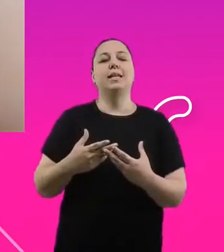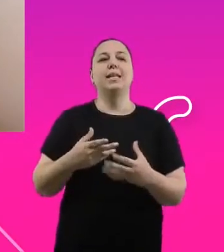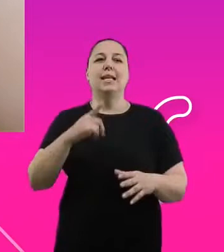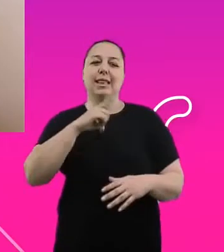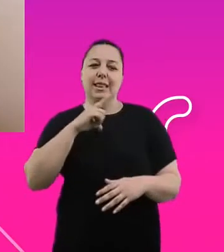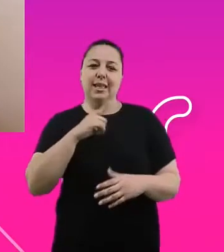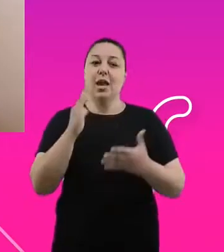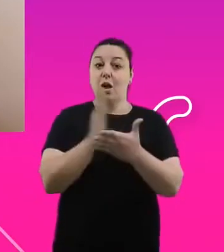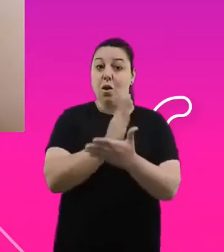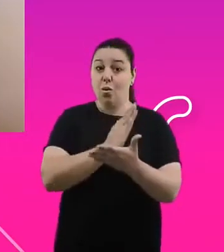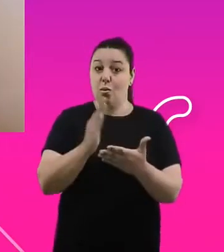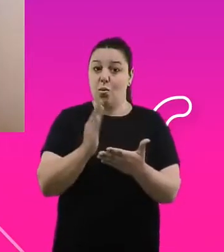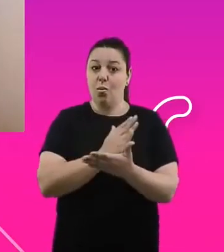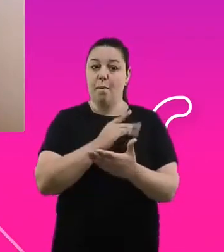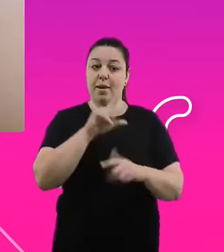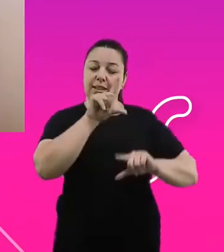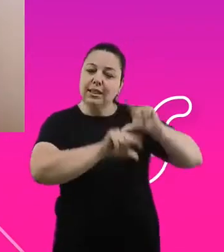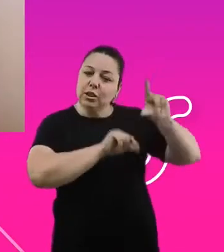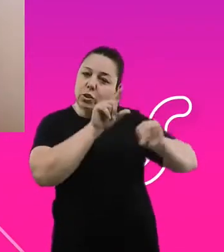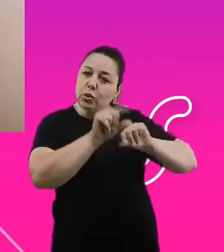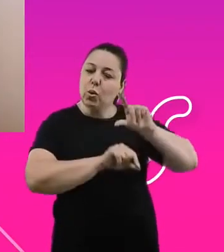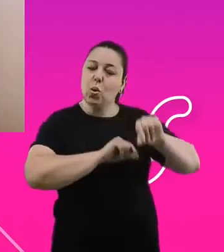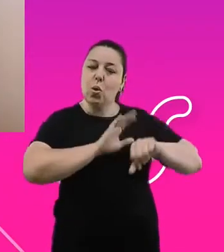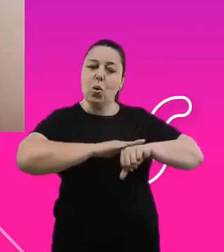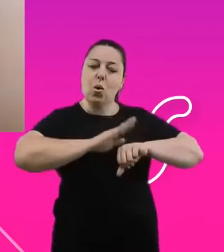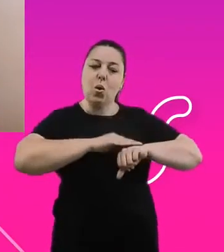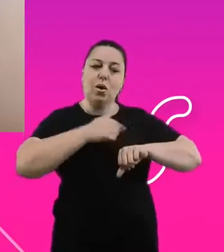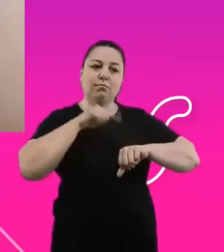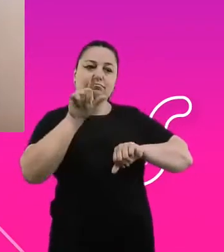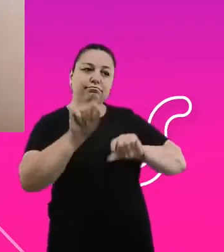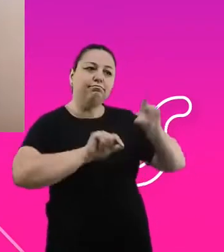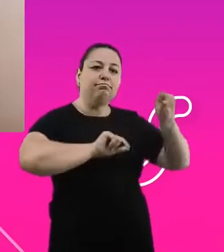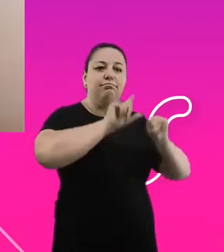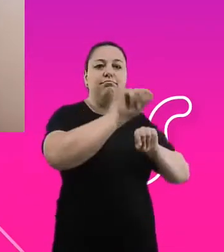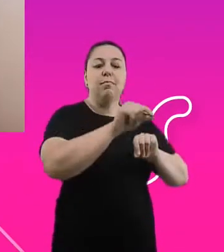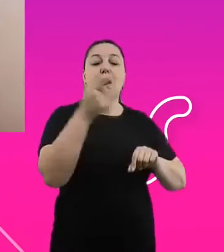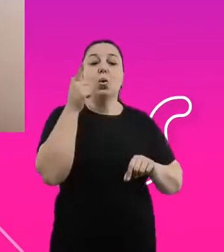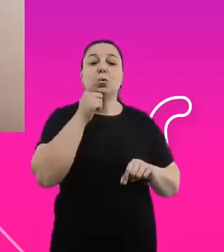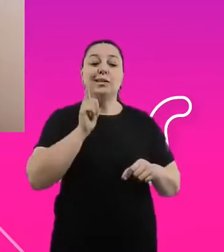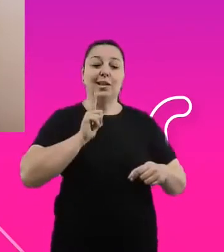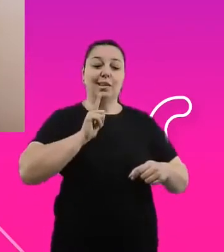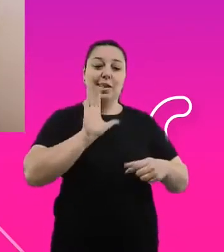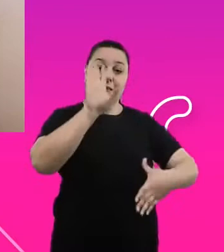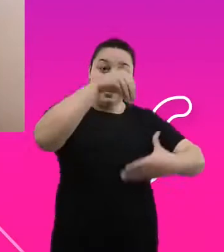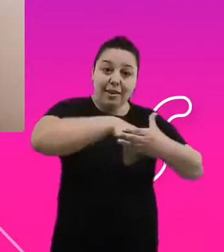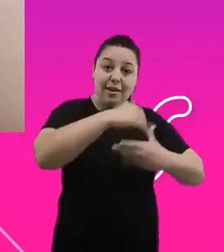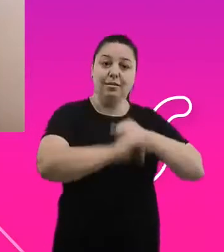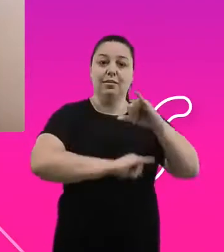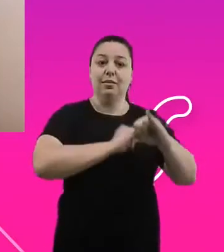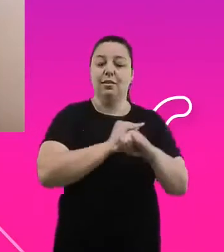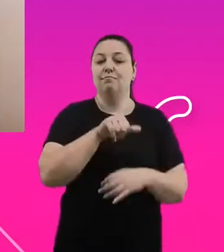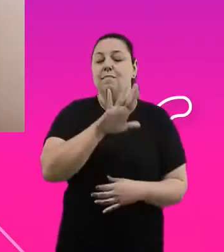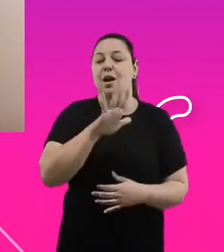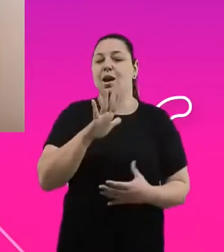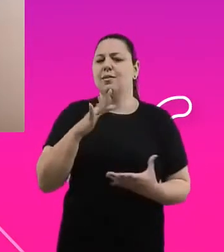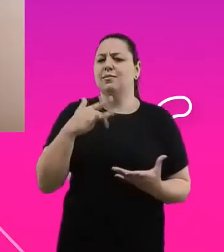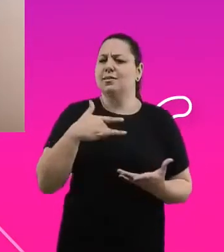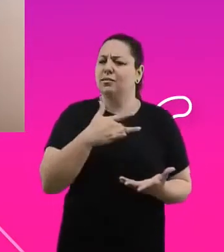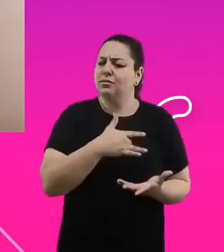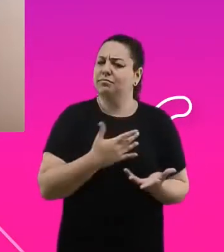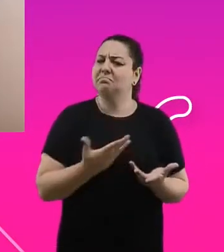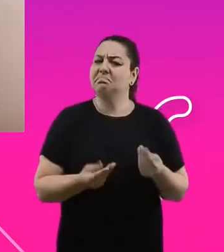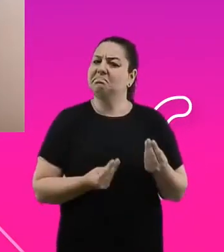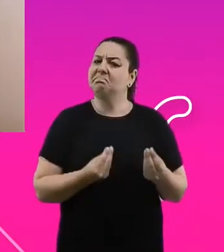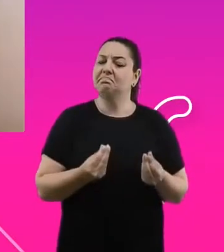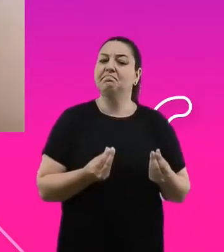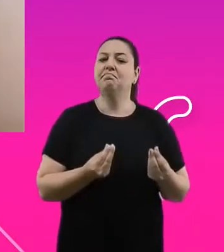uma internet mais saudável, não só para a gente mesmo, mas para todo mundo. E um dos outro, né, outra metade do